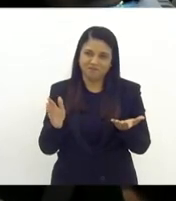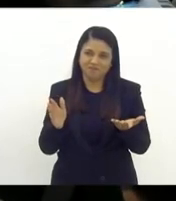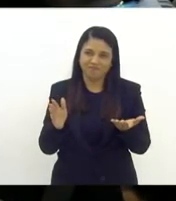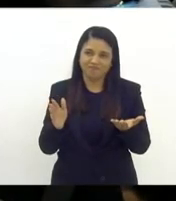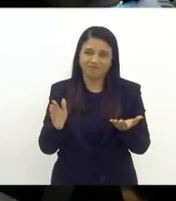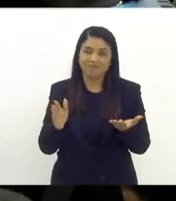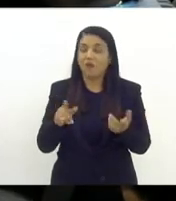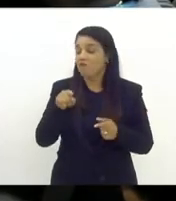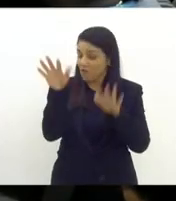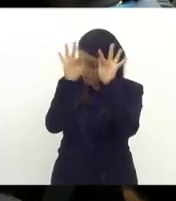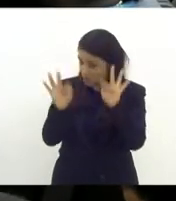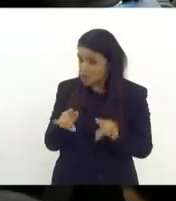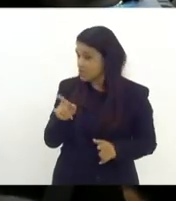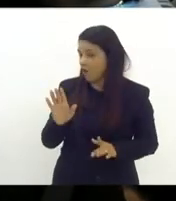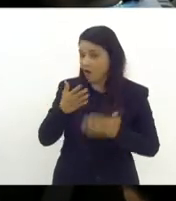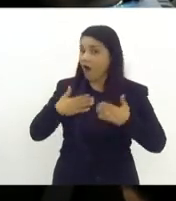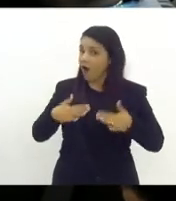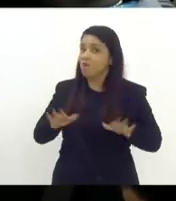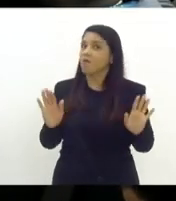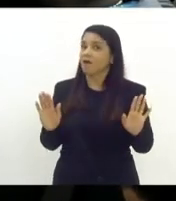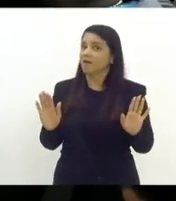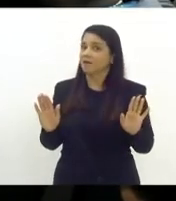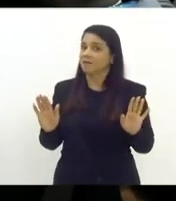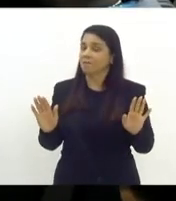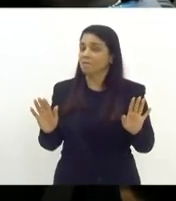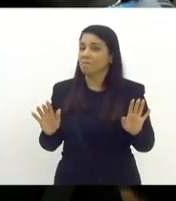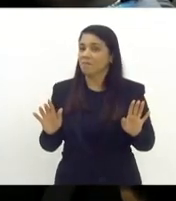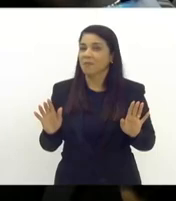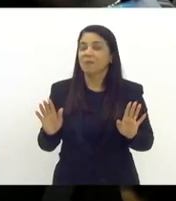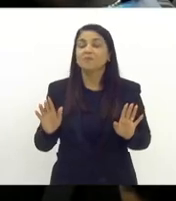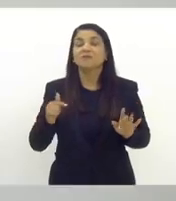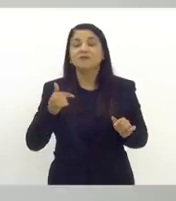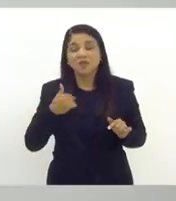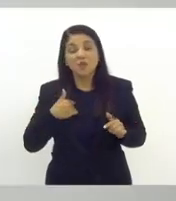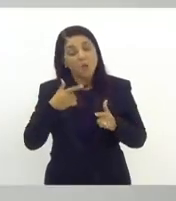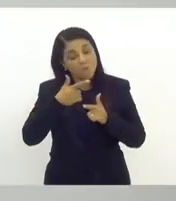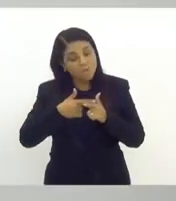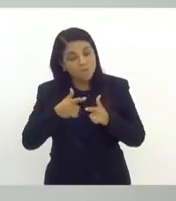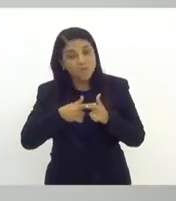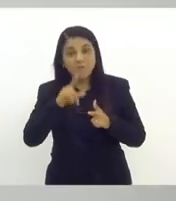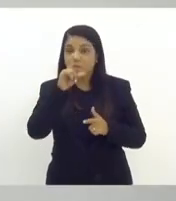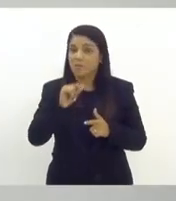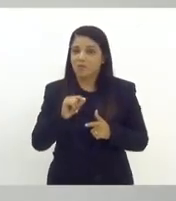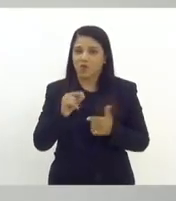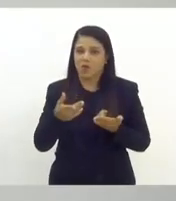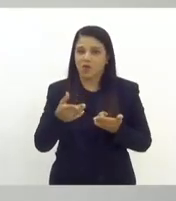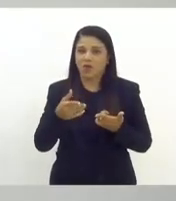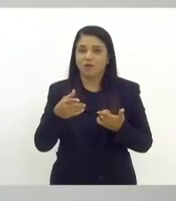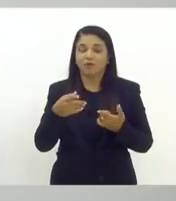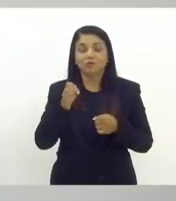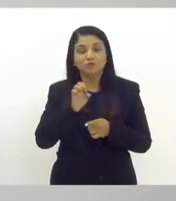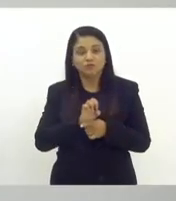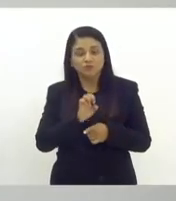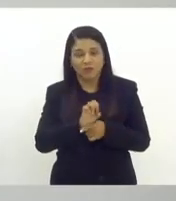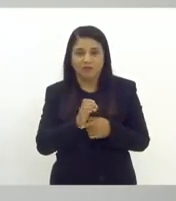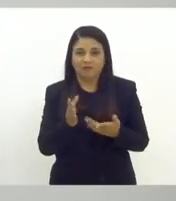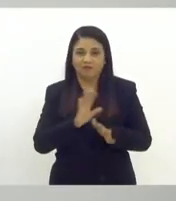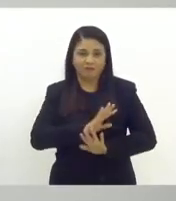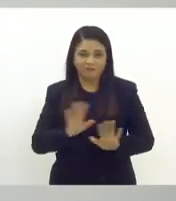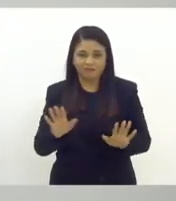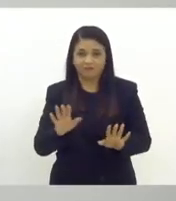não fica feliz também não calma devagar menos mas é o que dá mesmo o estado é um problema a gente tá